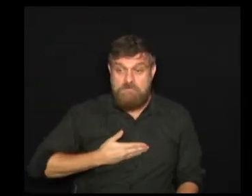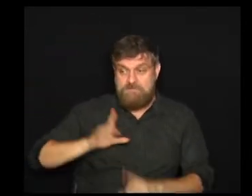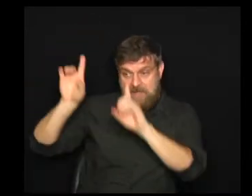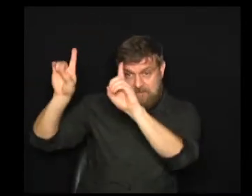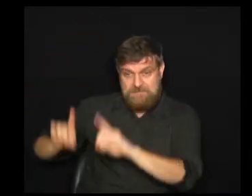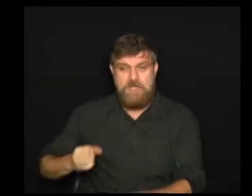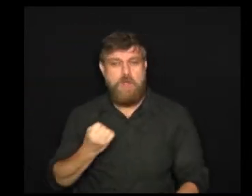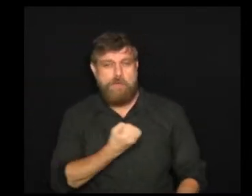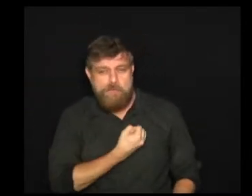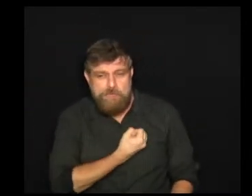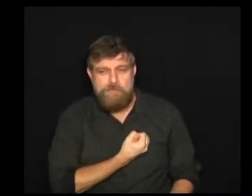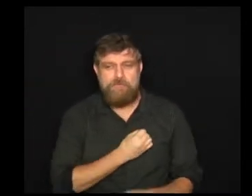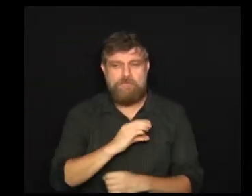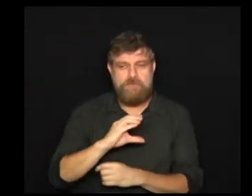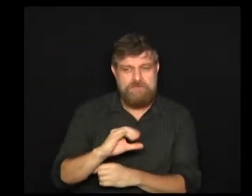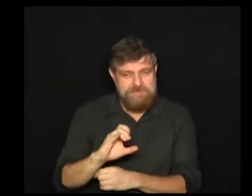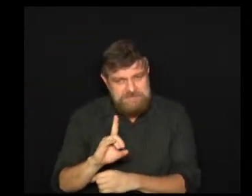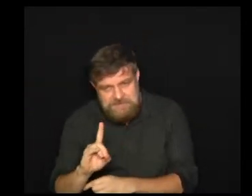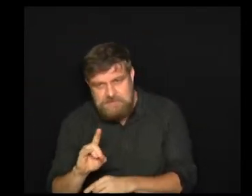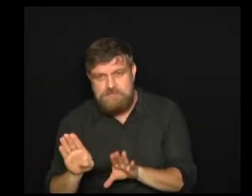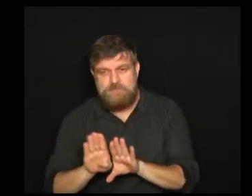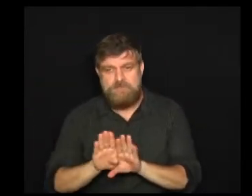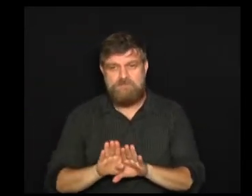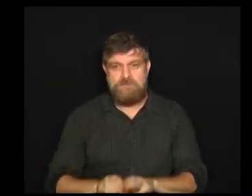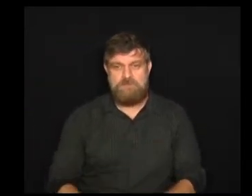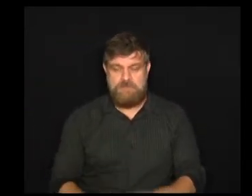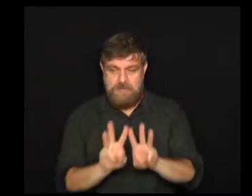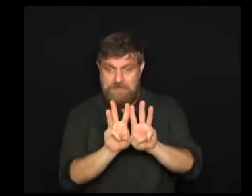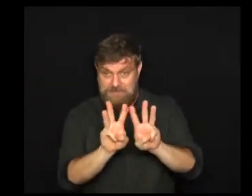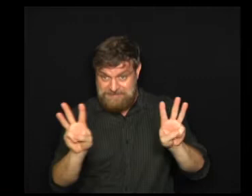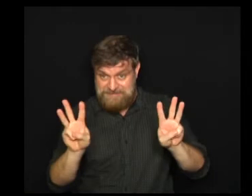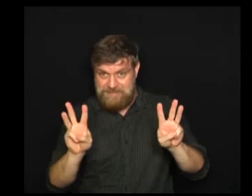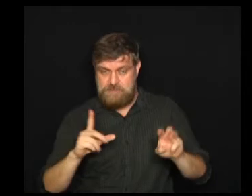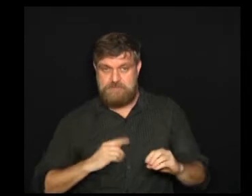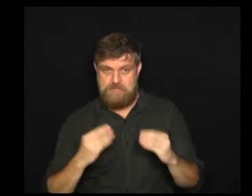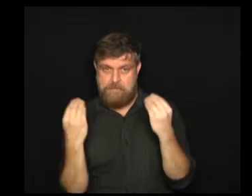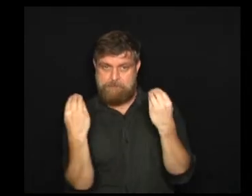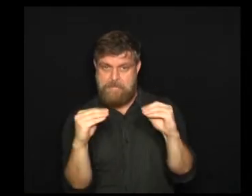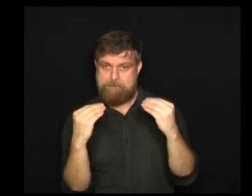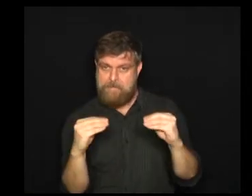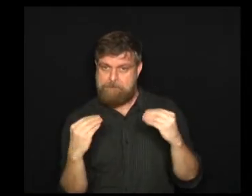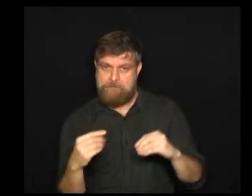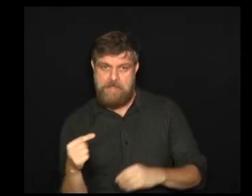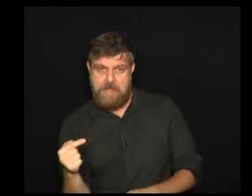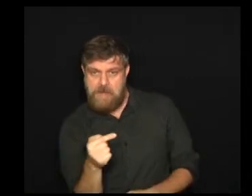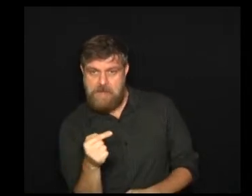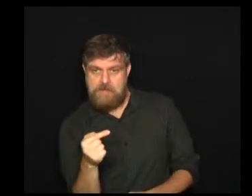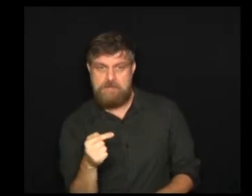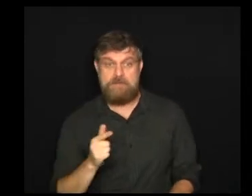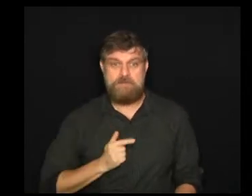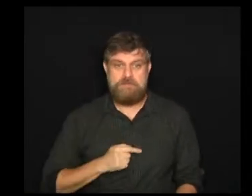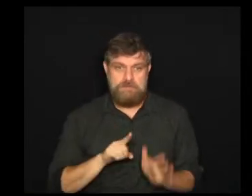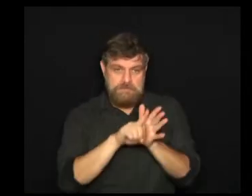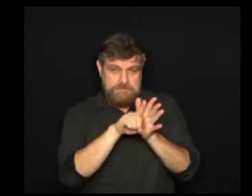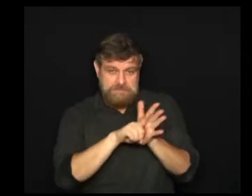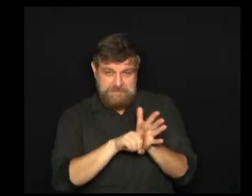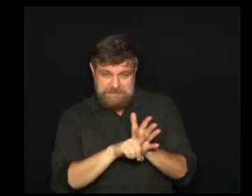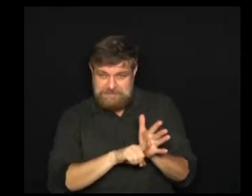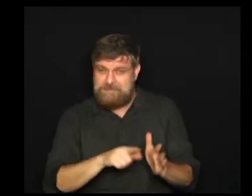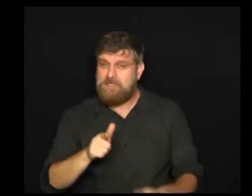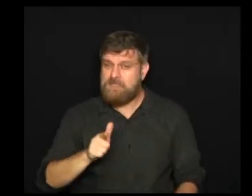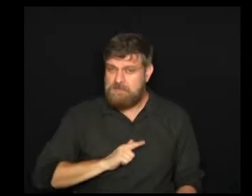laudo precisa ter. Depois lá no site do Bem Acessível, se colocar Bem Acessível Campinas, na internet você vai ver lá o site, tem